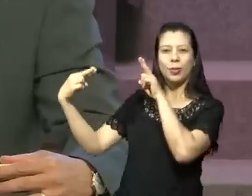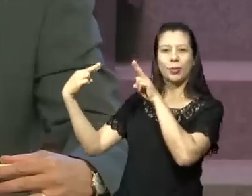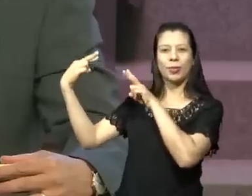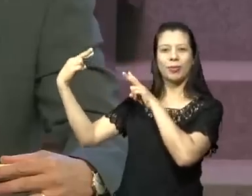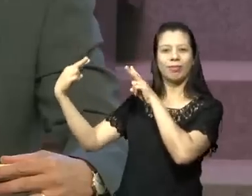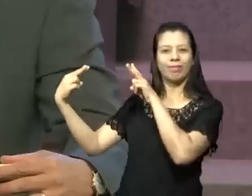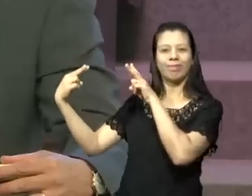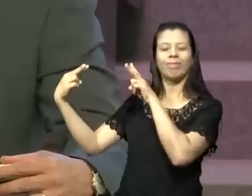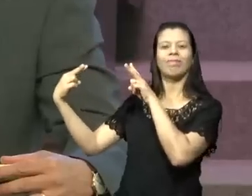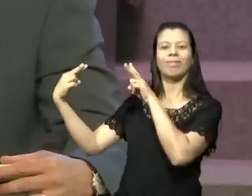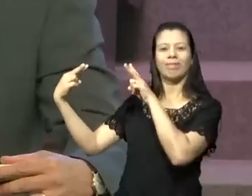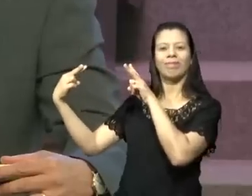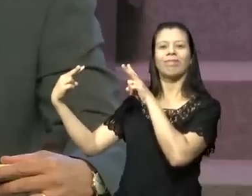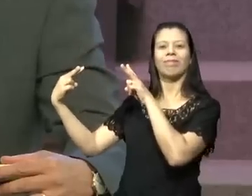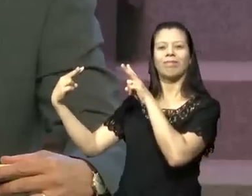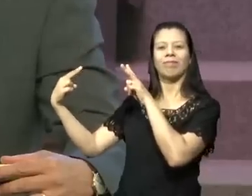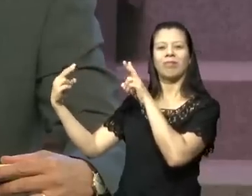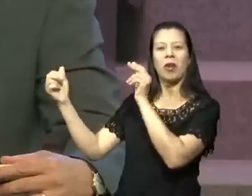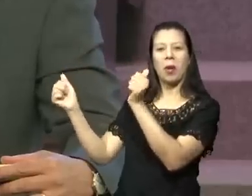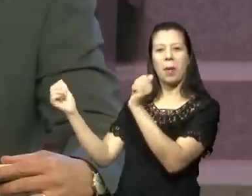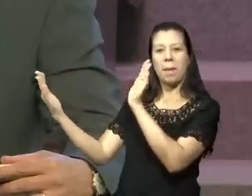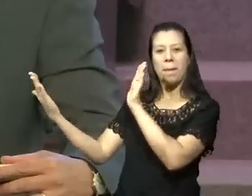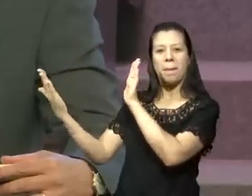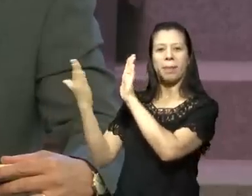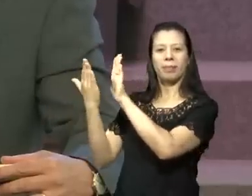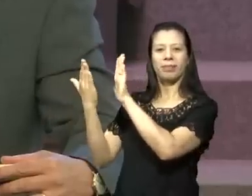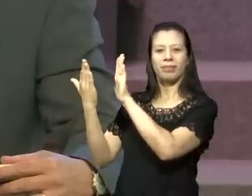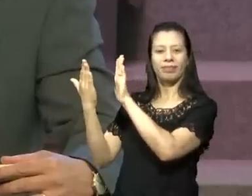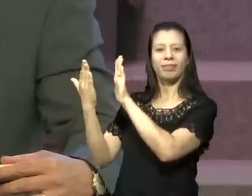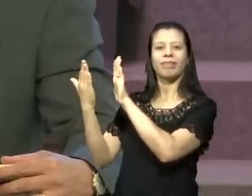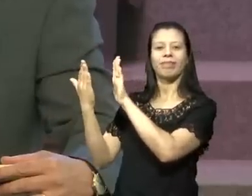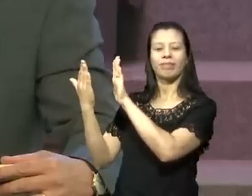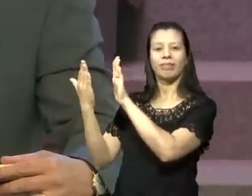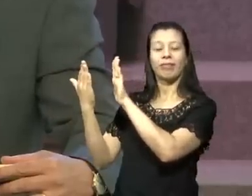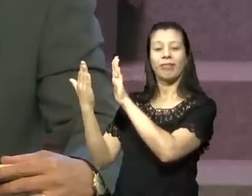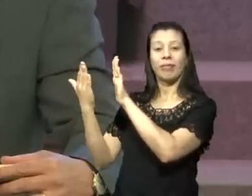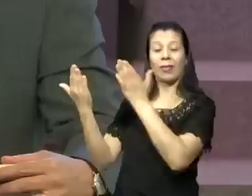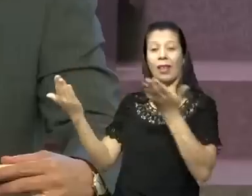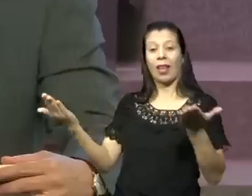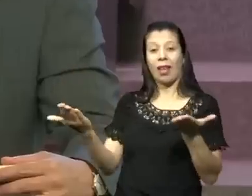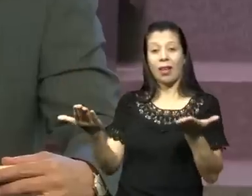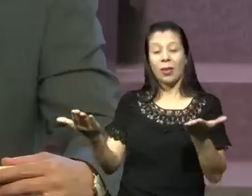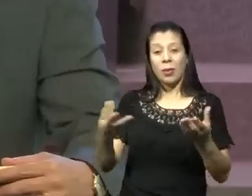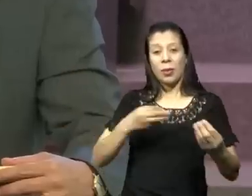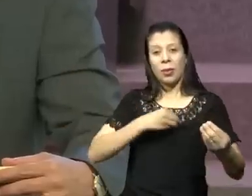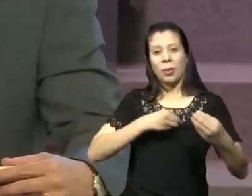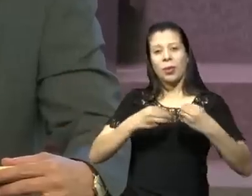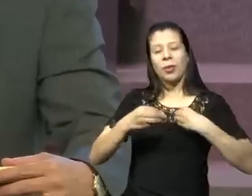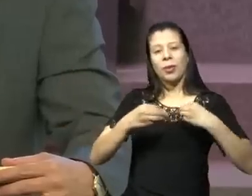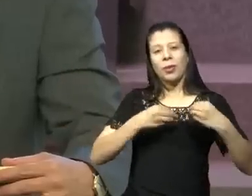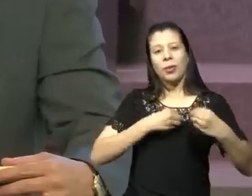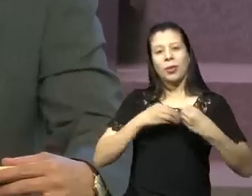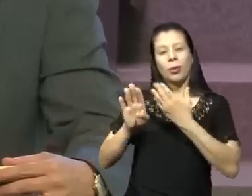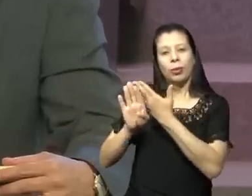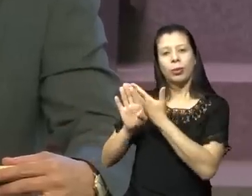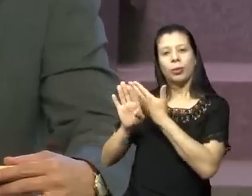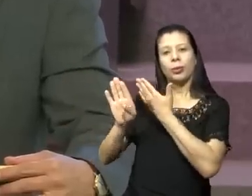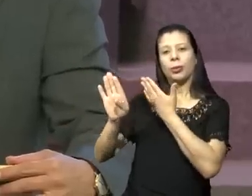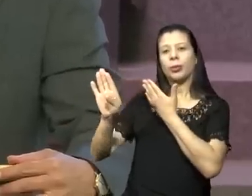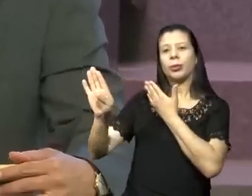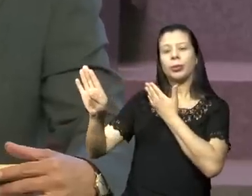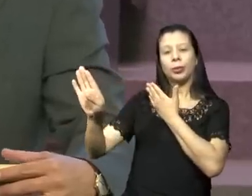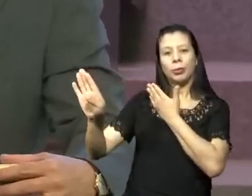o pecado nunca afastou a presença de Deus sempre sempre sempre Deus